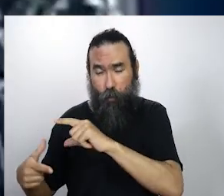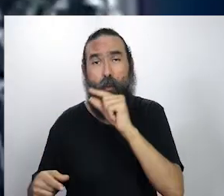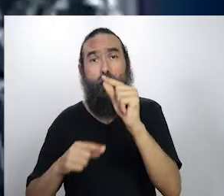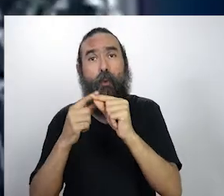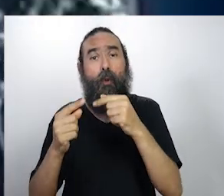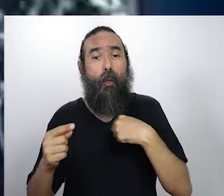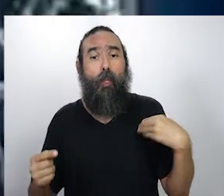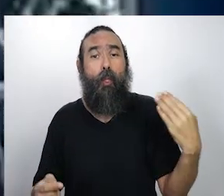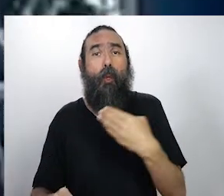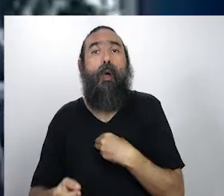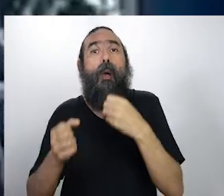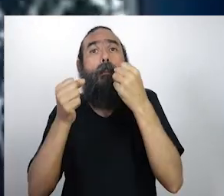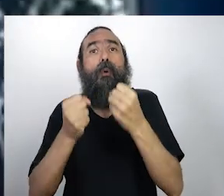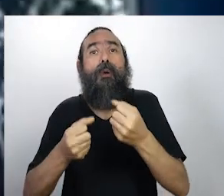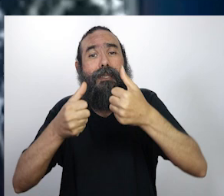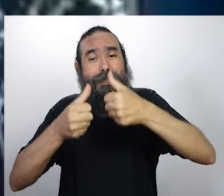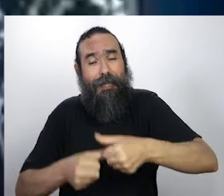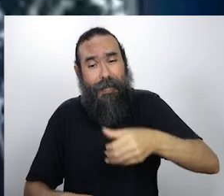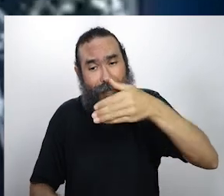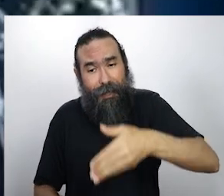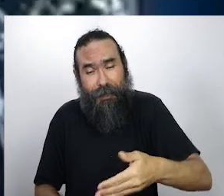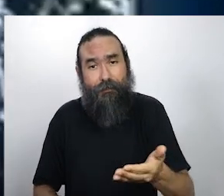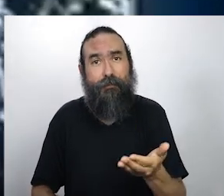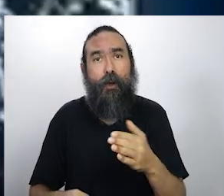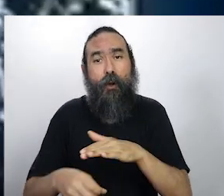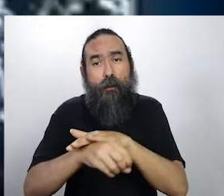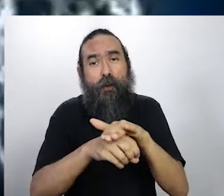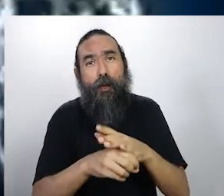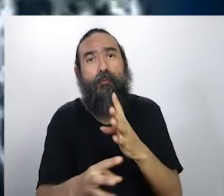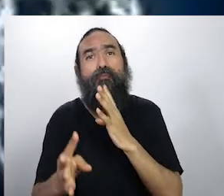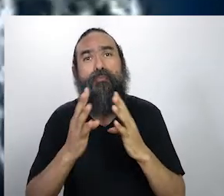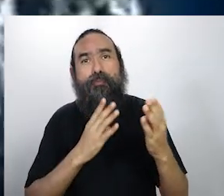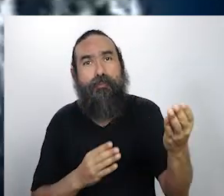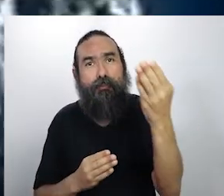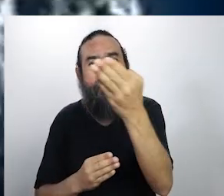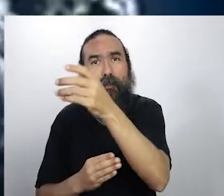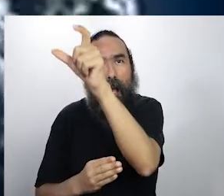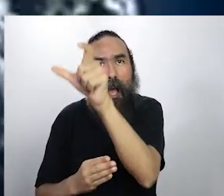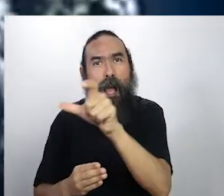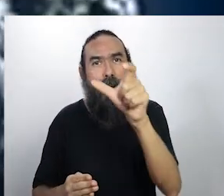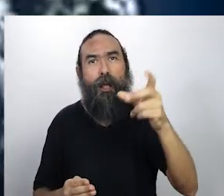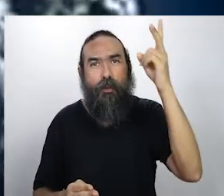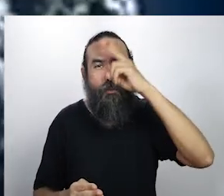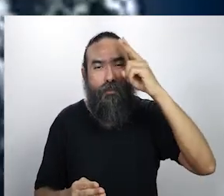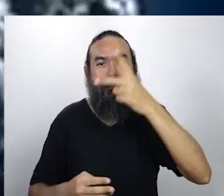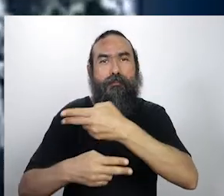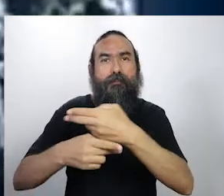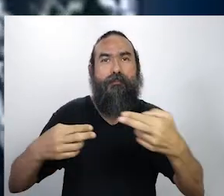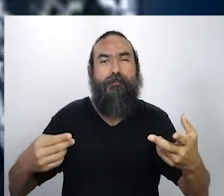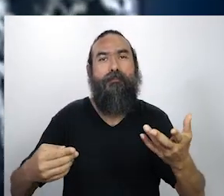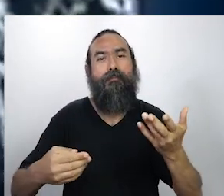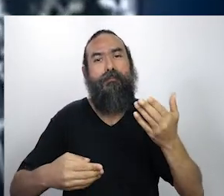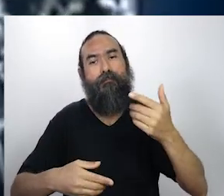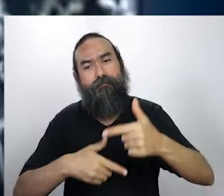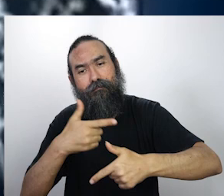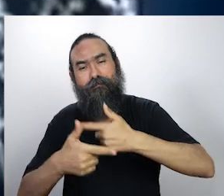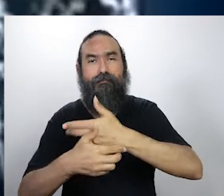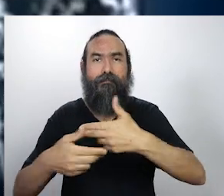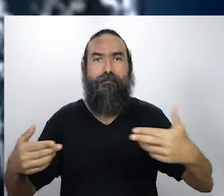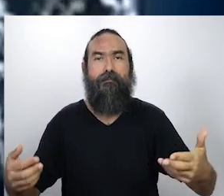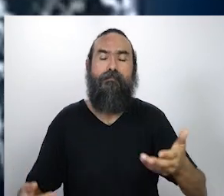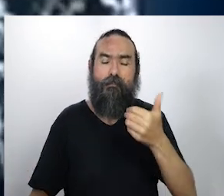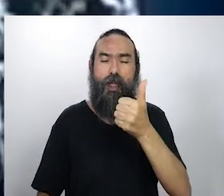de ver a vida e de falar sobre ela. Muito legal. Então, vou encerrar aqui.